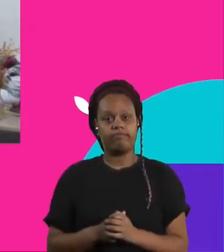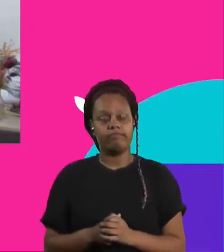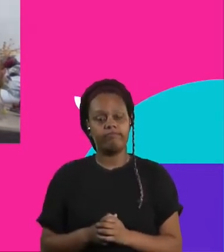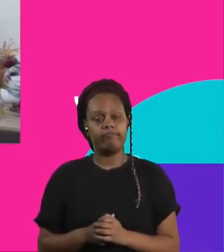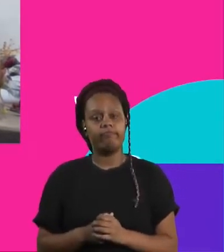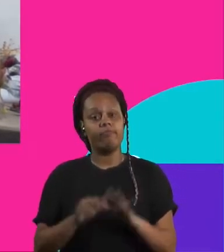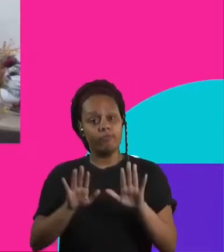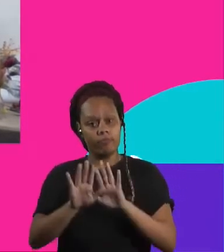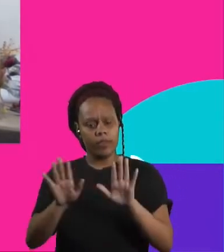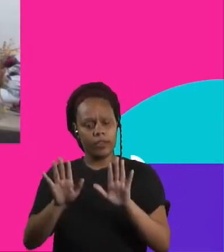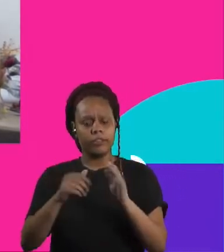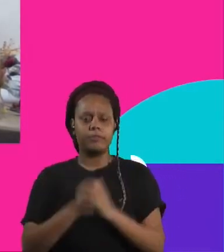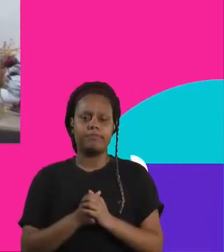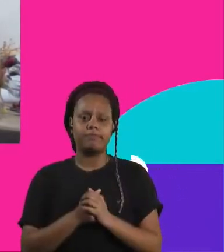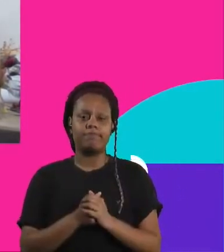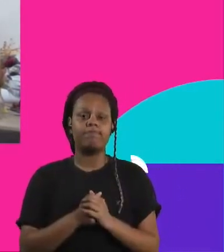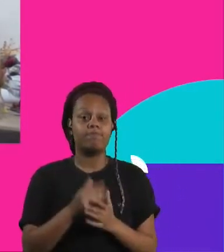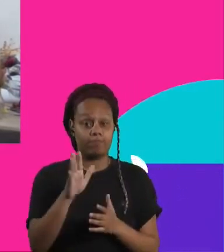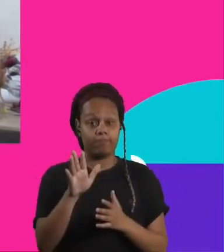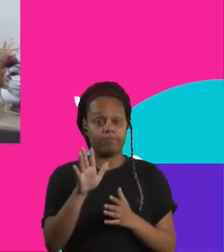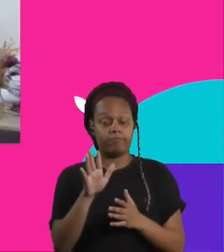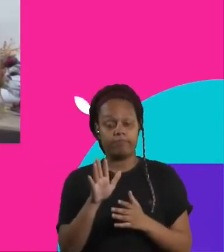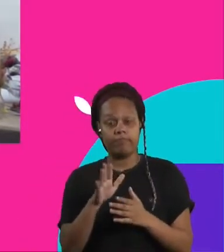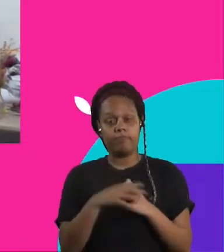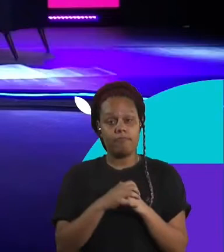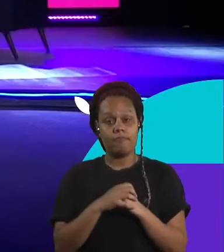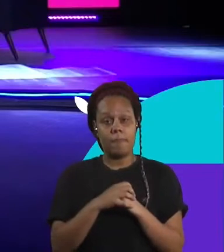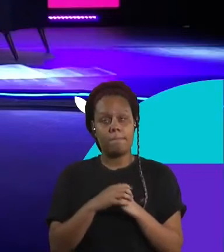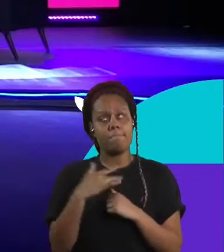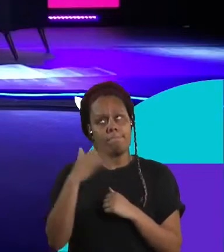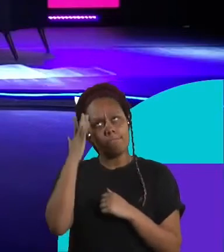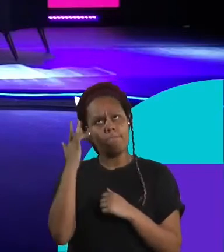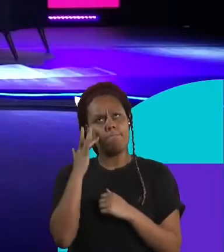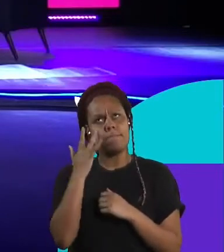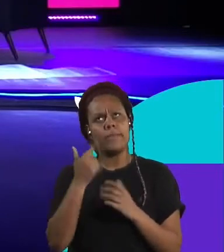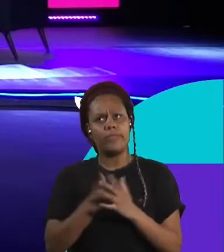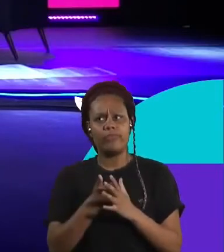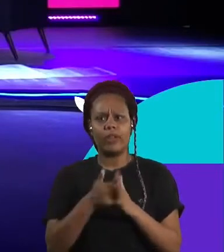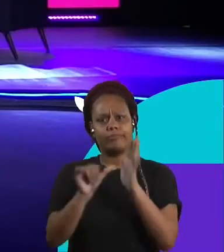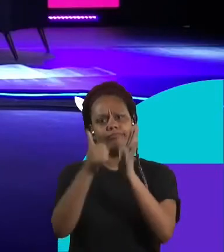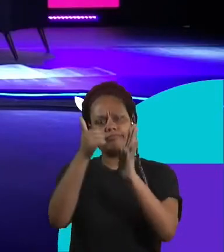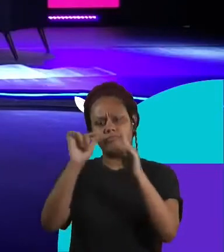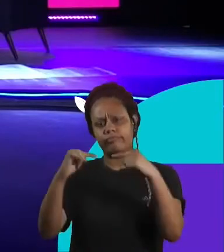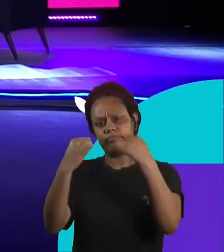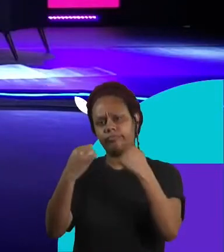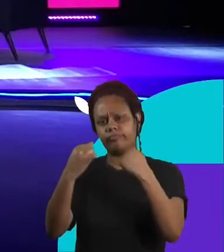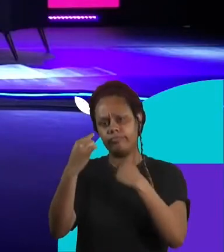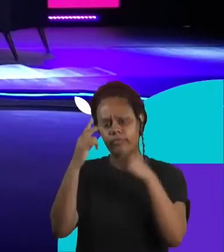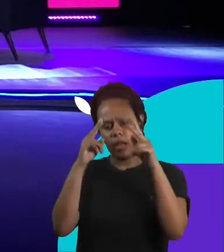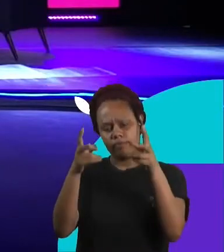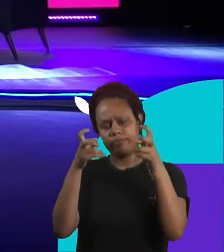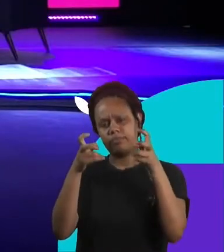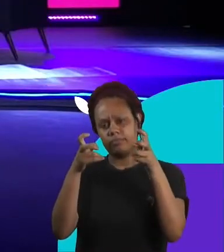Pessoal, Gabriel, Gustavo. Eu acho que um dos primeiros desafios que eu vejo é